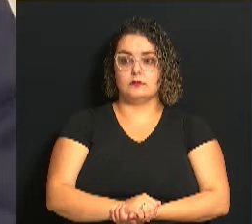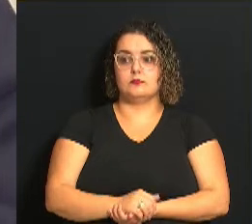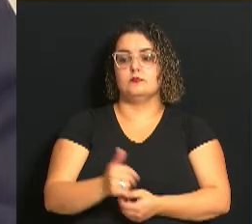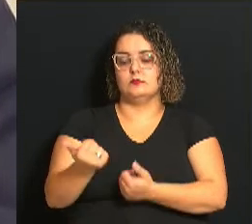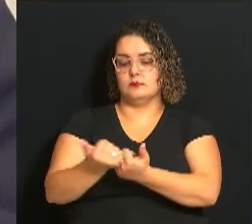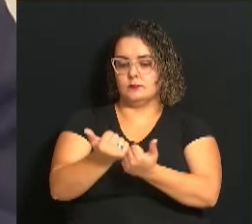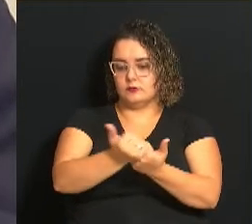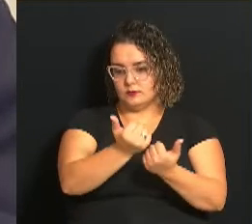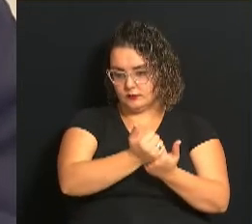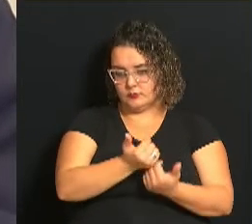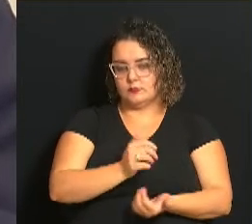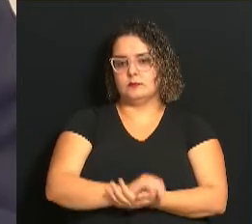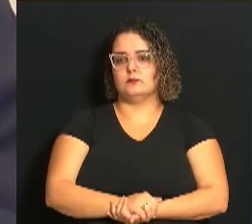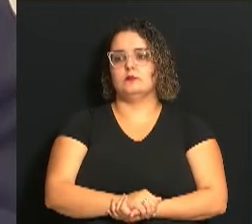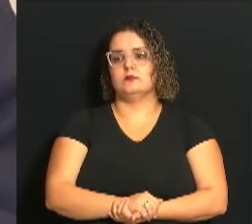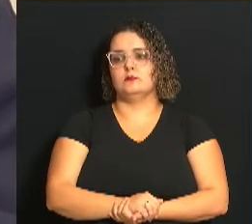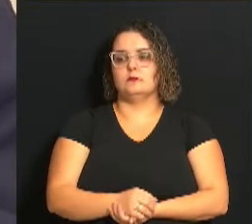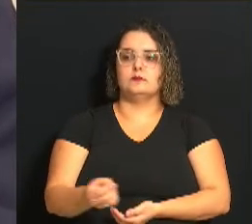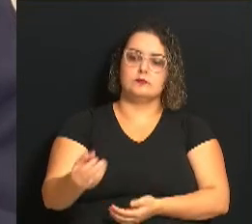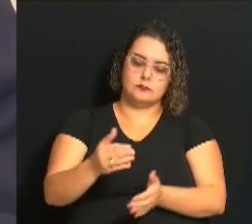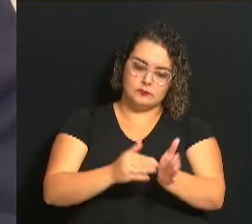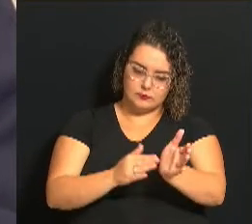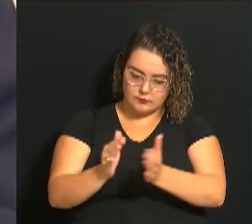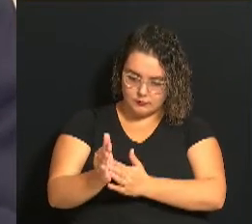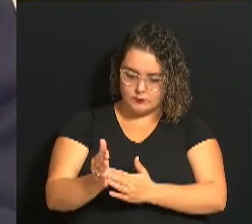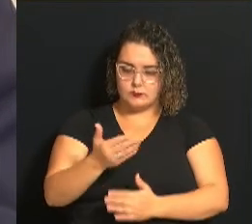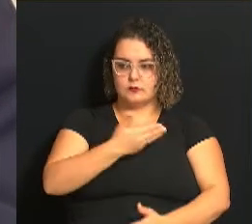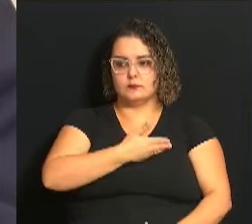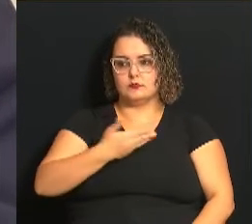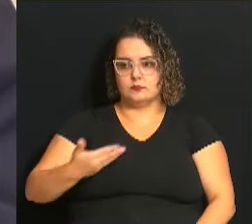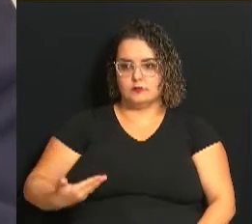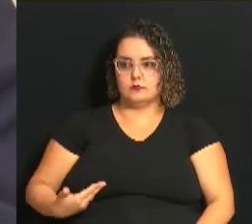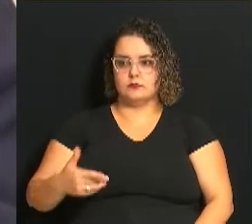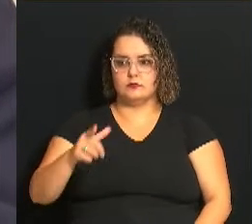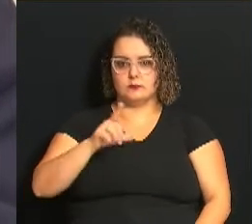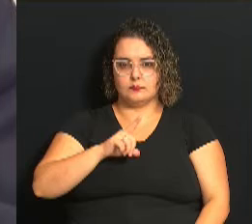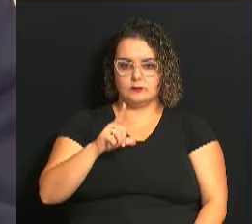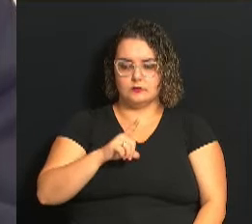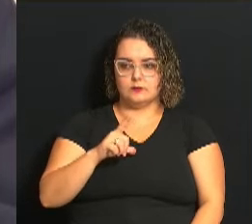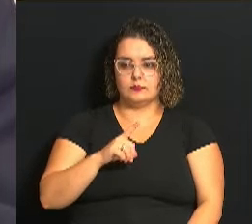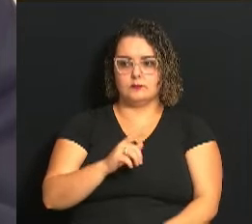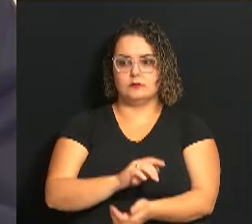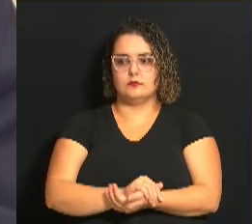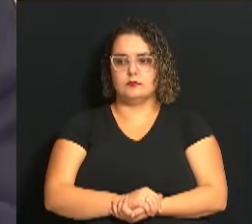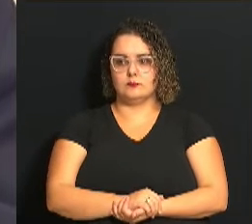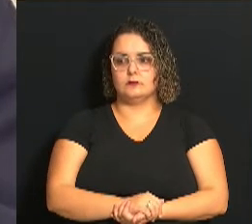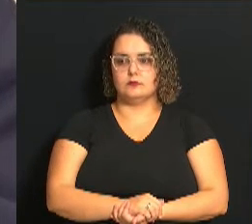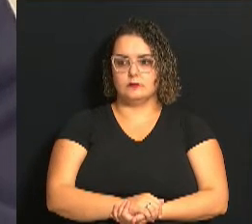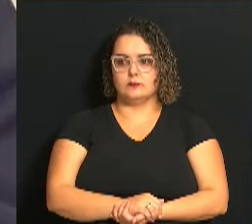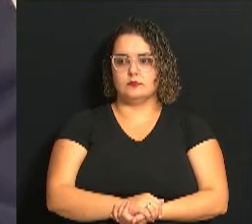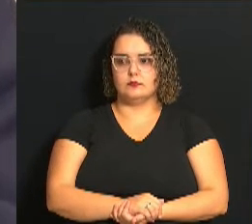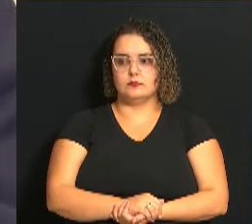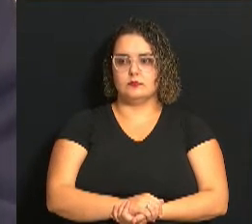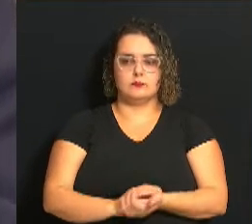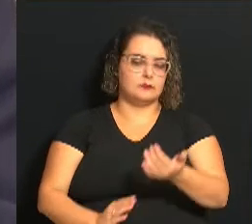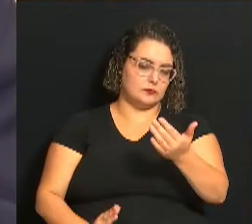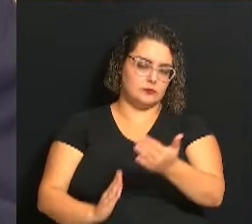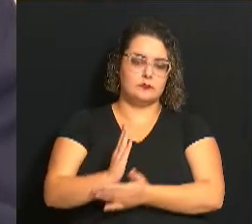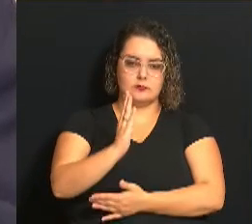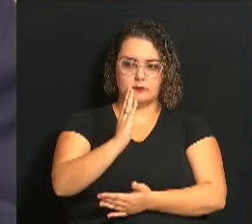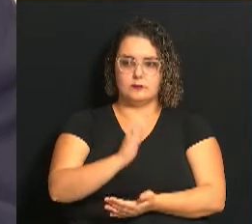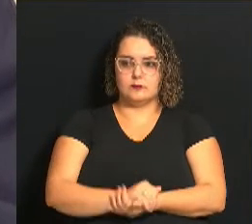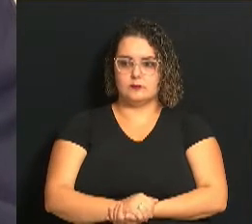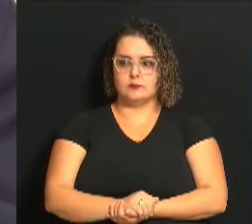se você faz um novo concurso público, você vai ter o provimento, a aprovação aqui, se a